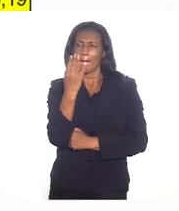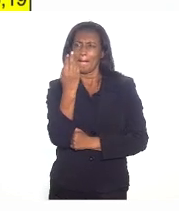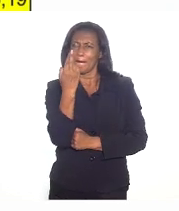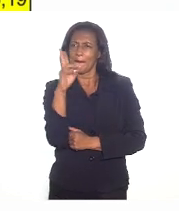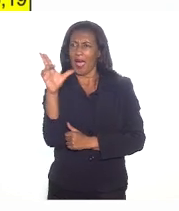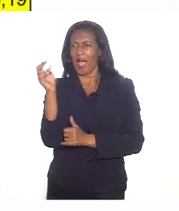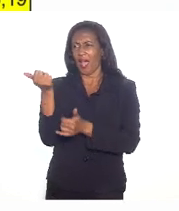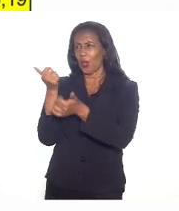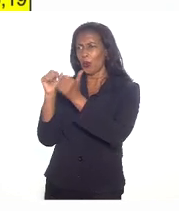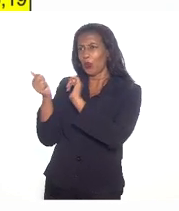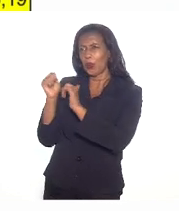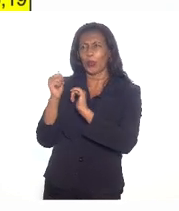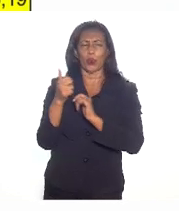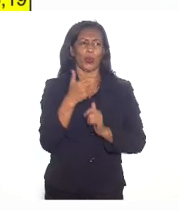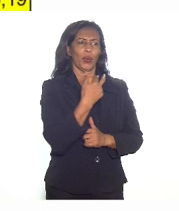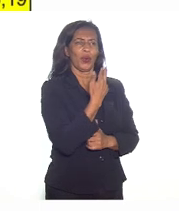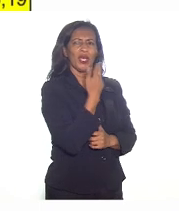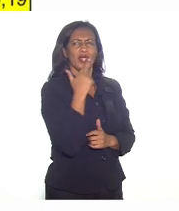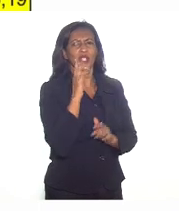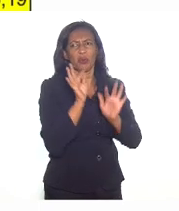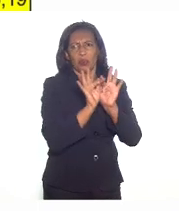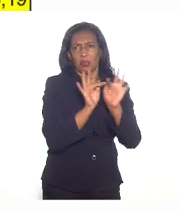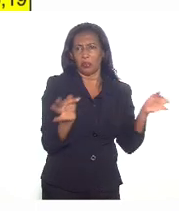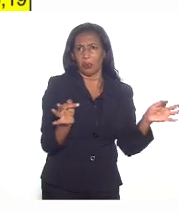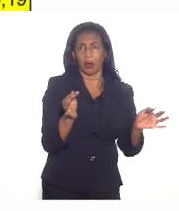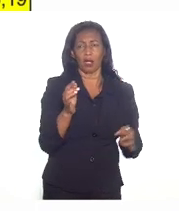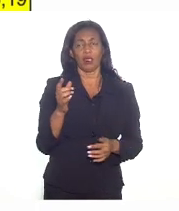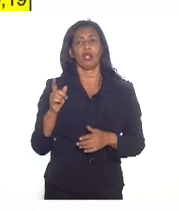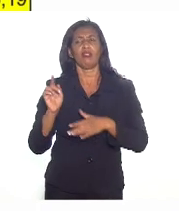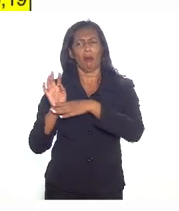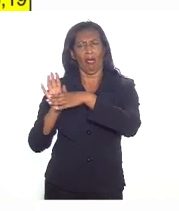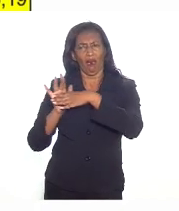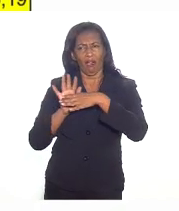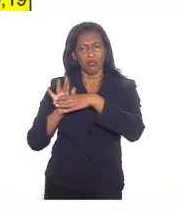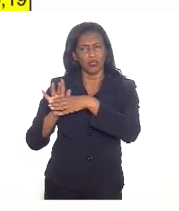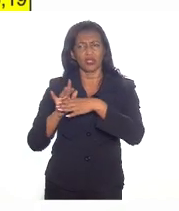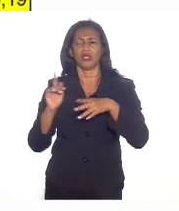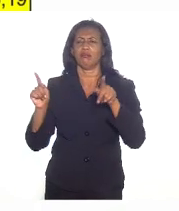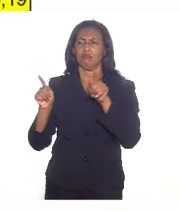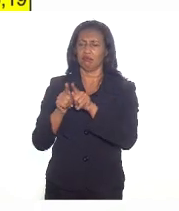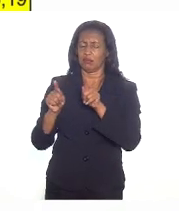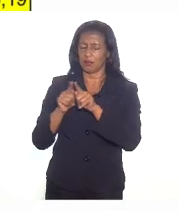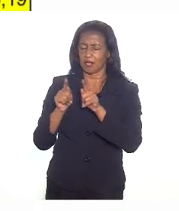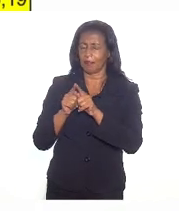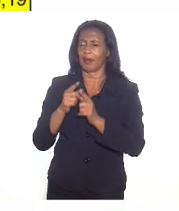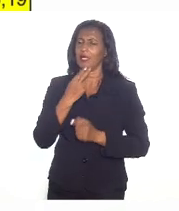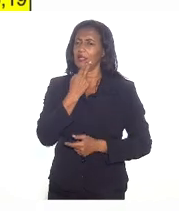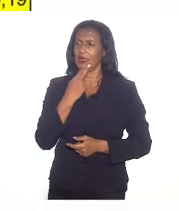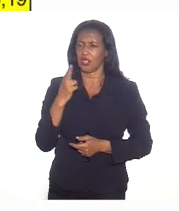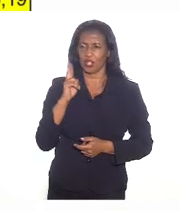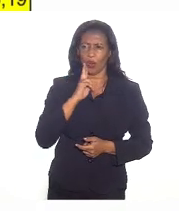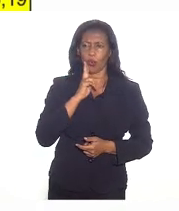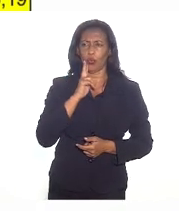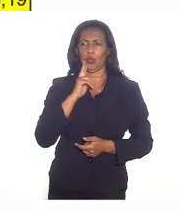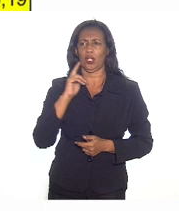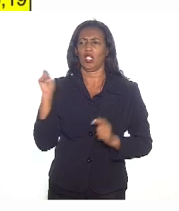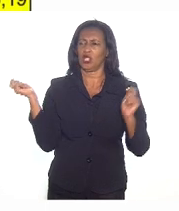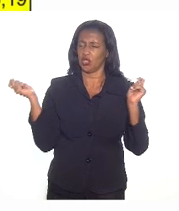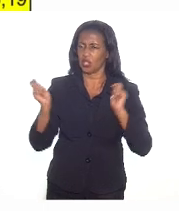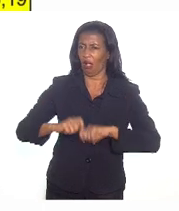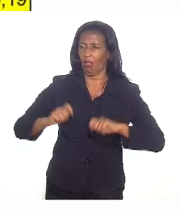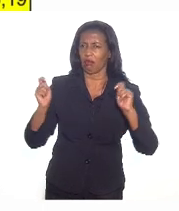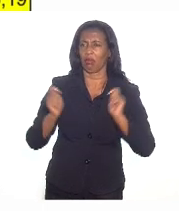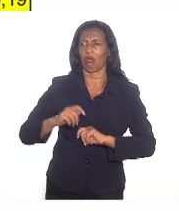mais botequim, restaurante mais humilde. Caxias também tem a BR-40, ali também tem uns restaurantes aqui para passagem,